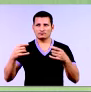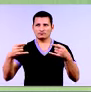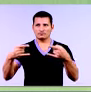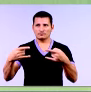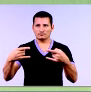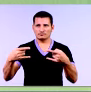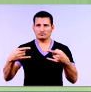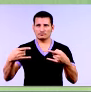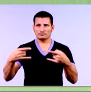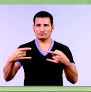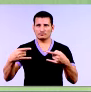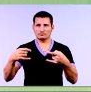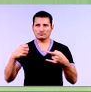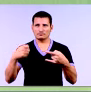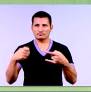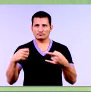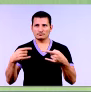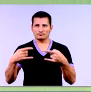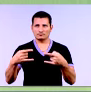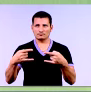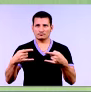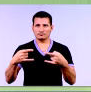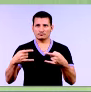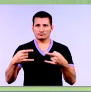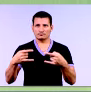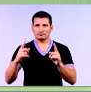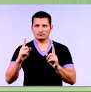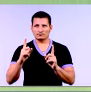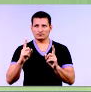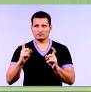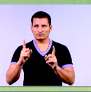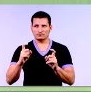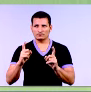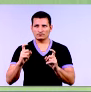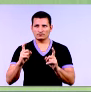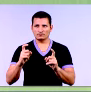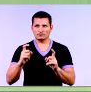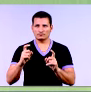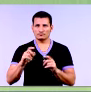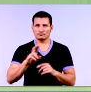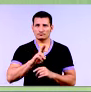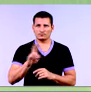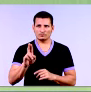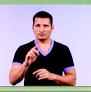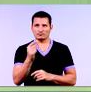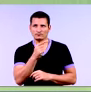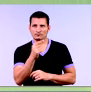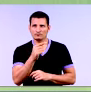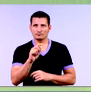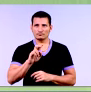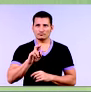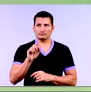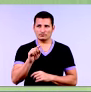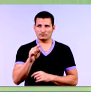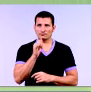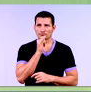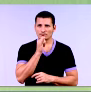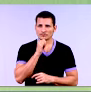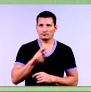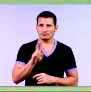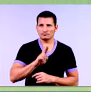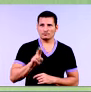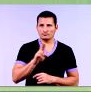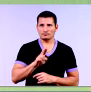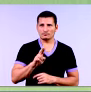entre colchetes, eu tenho que passar, utilizando aspas simples, o nome do campo. Eu estou aqui, por exemplo, utilizando